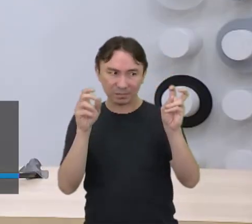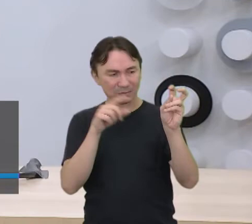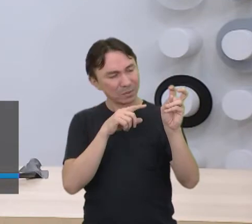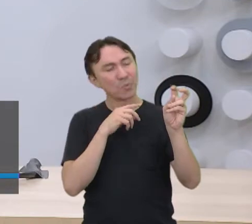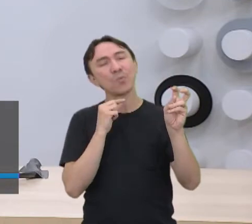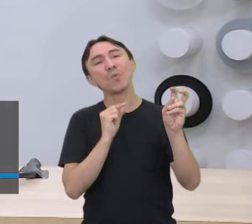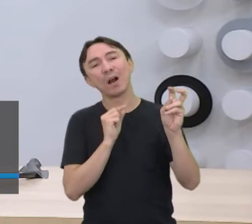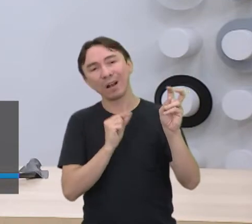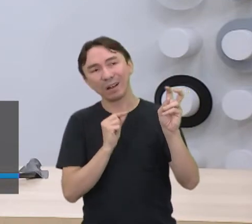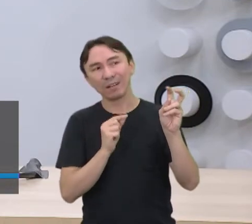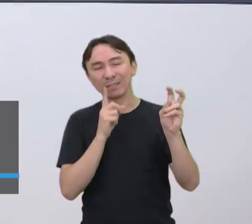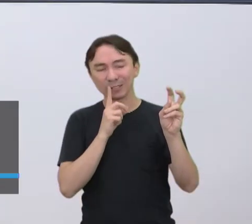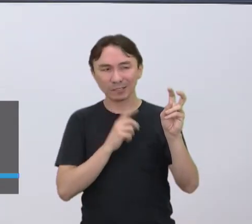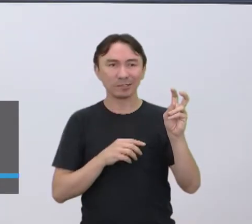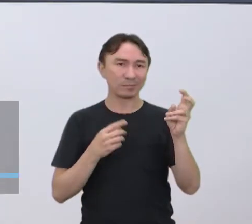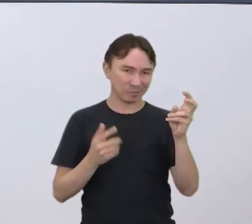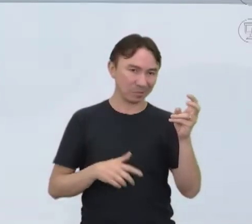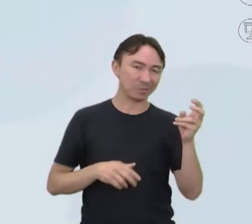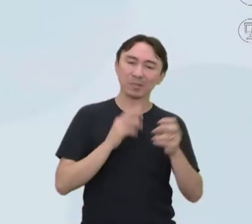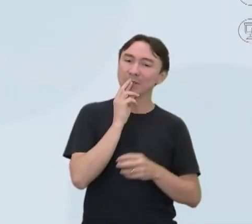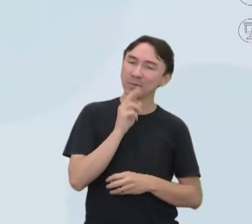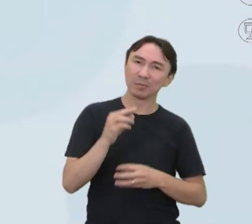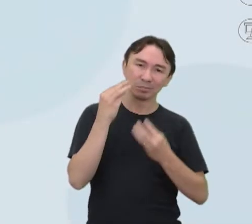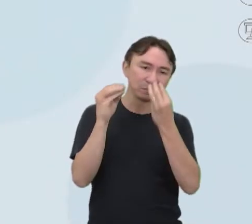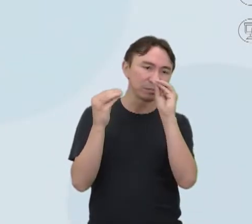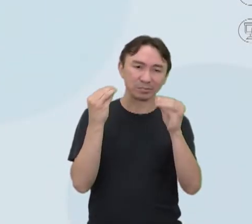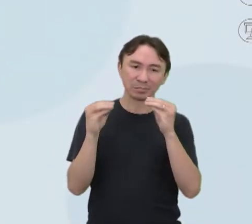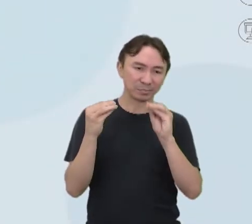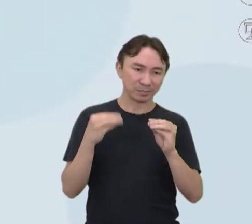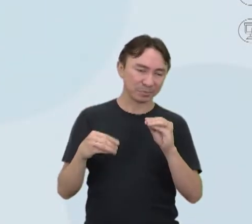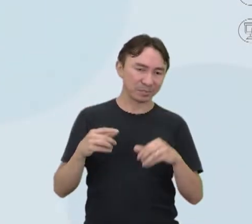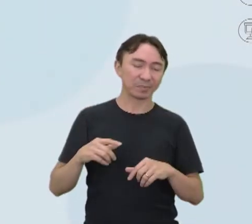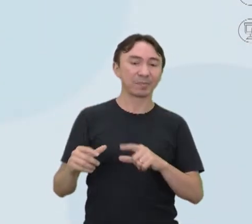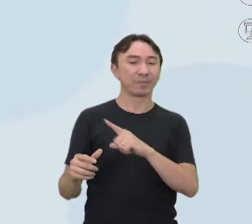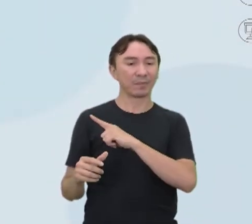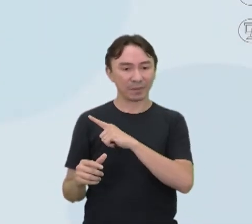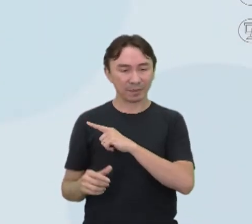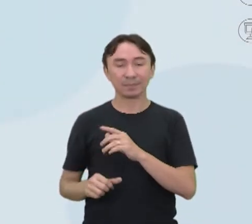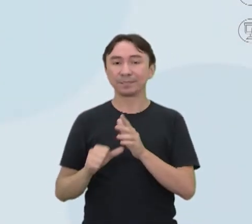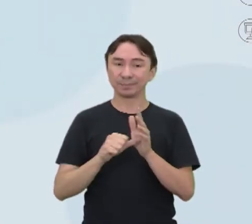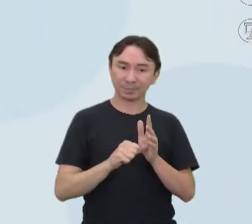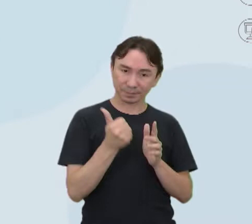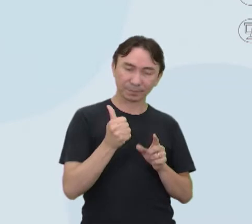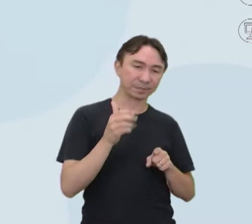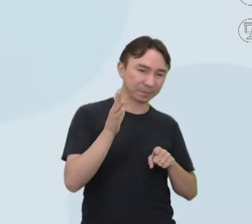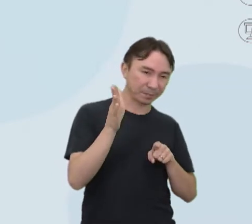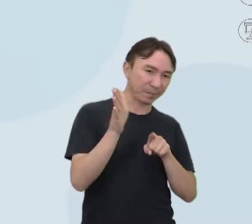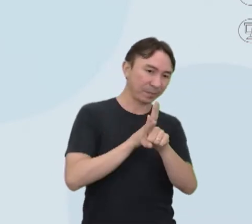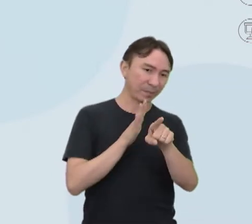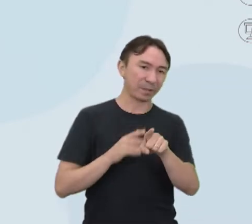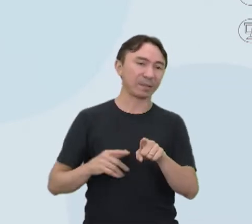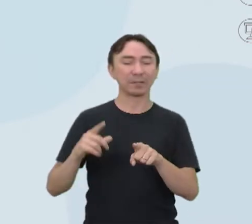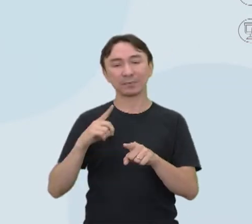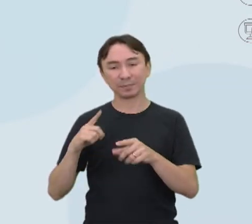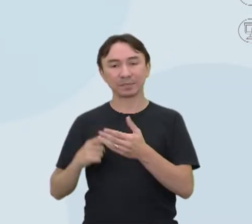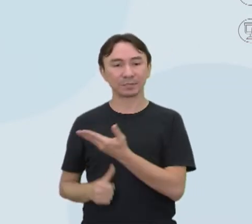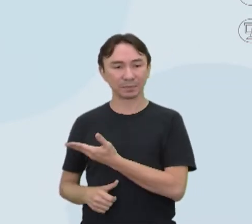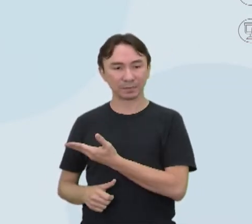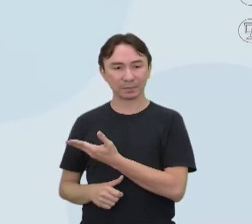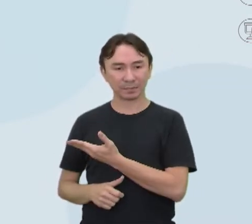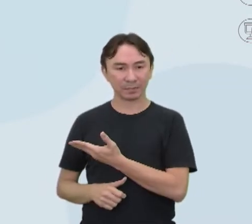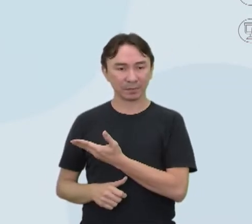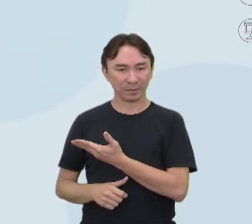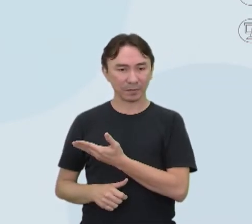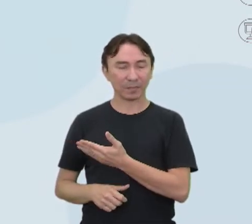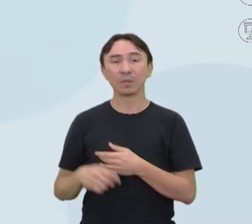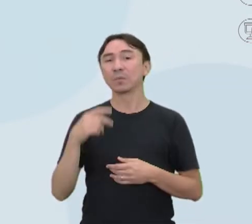subtítulo. Ok, De ok. boa. E aí já vou para a primeira pergunta, né? Tá? Aí ele vai aparecer um campo ali que chama pergunta, Ok. né? Aí você vai colocar o nome da sua pergunta. Você vai